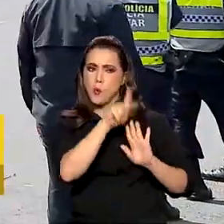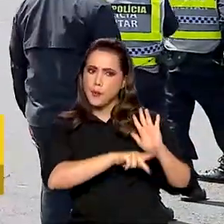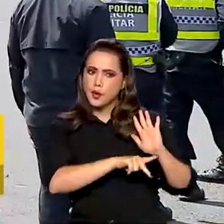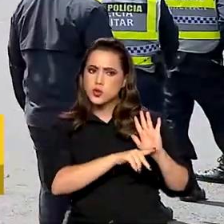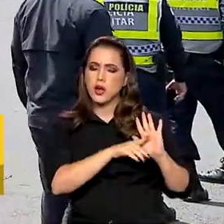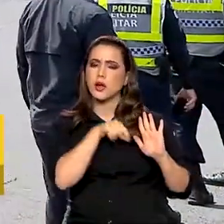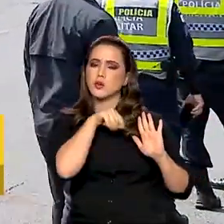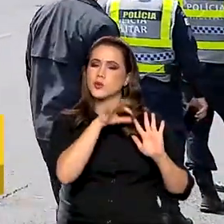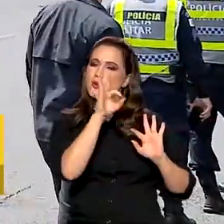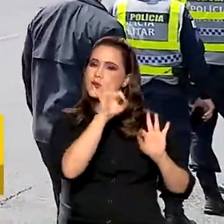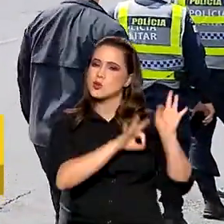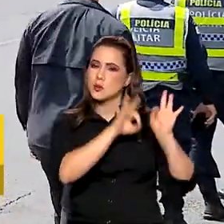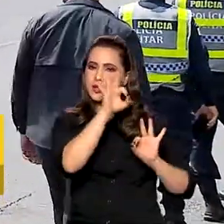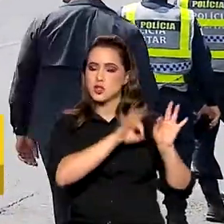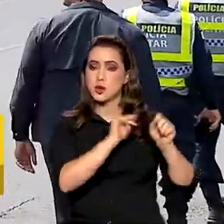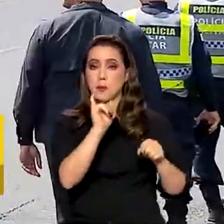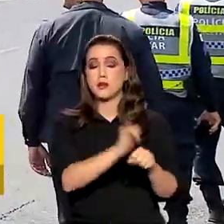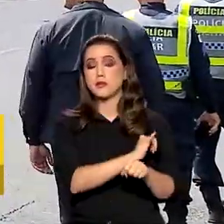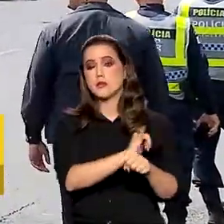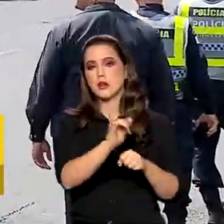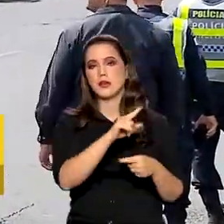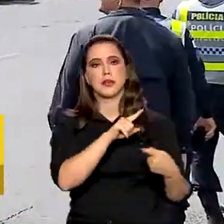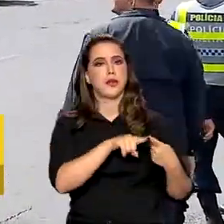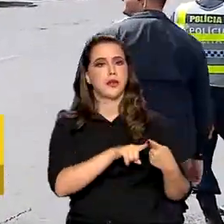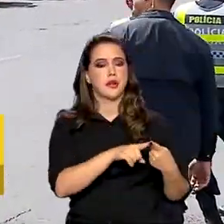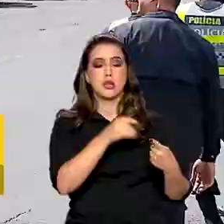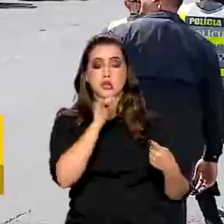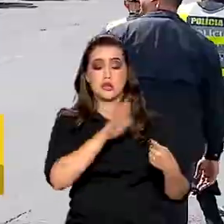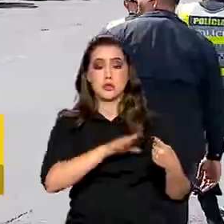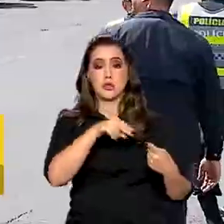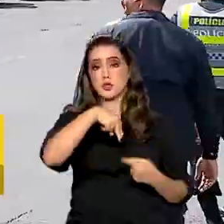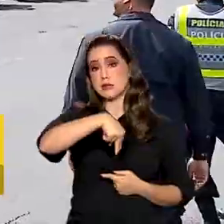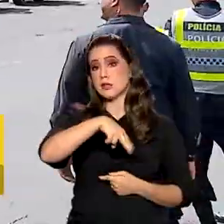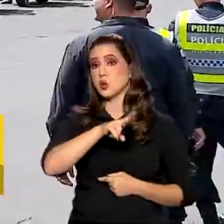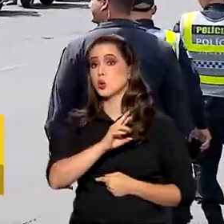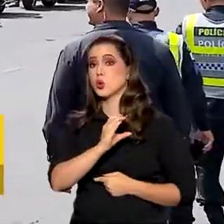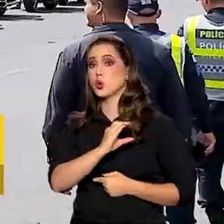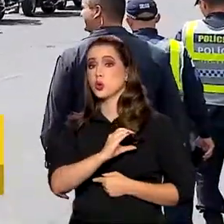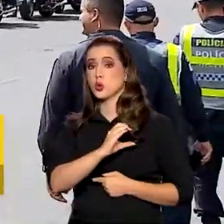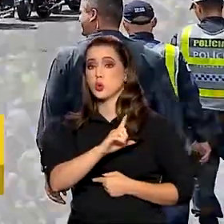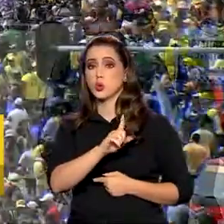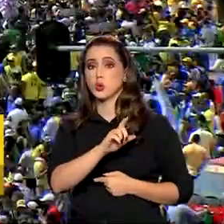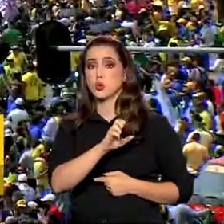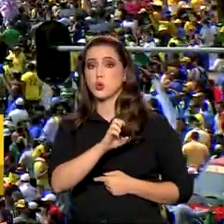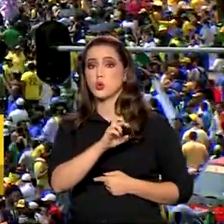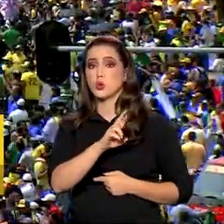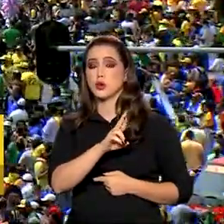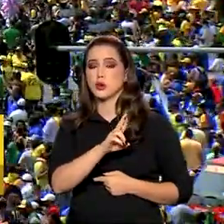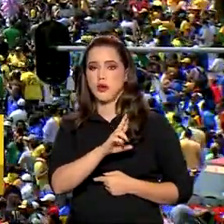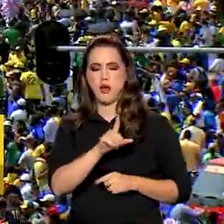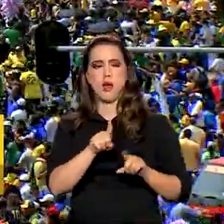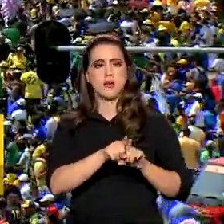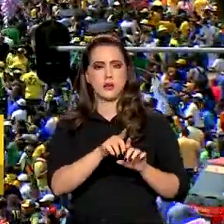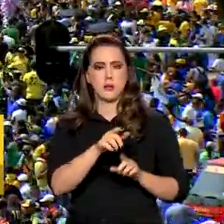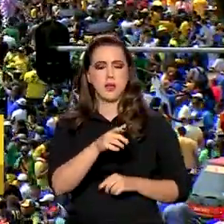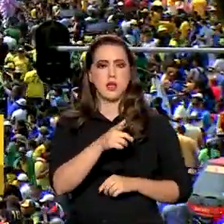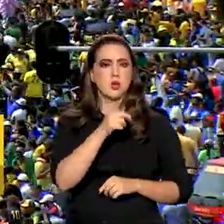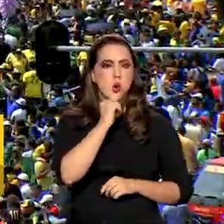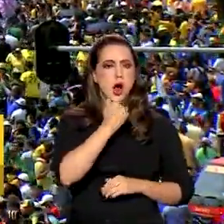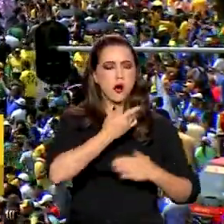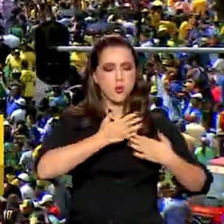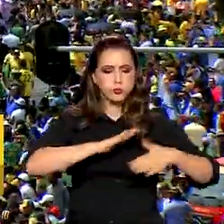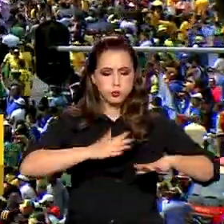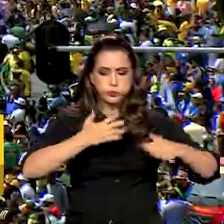estratégicos, quais sejam o projeto nuclear, o projeto de submarinos que